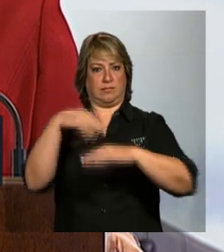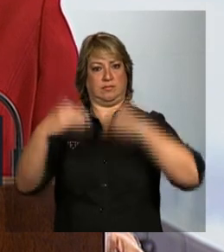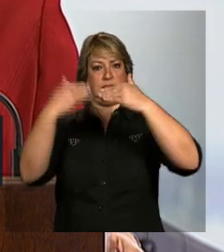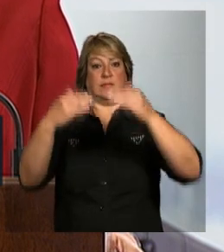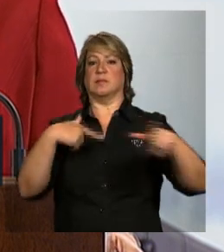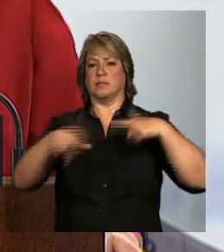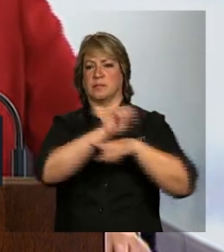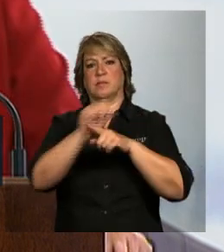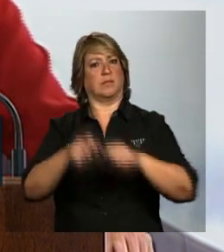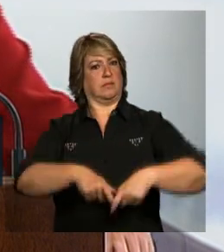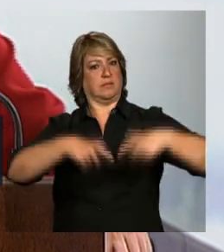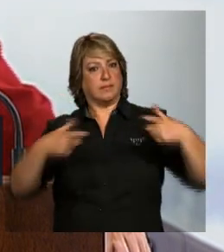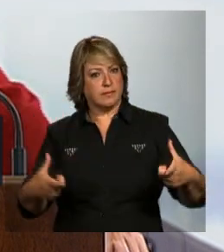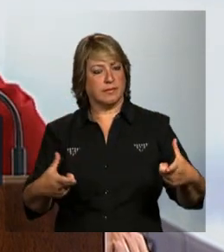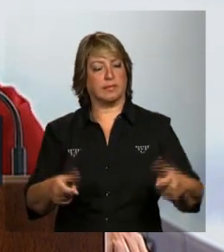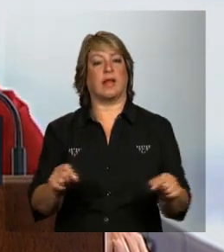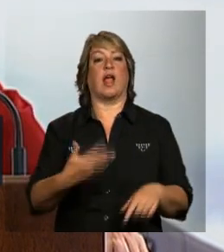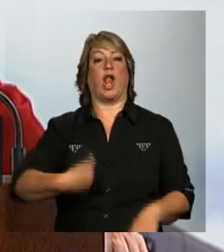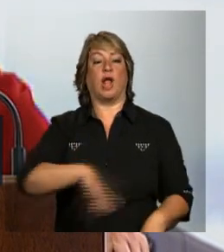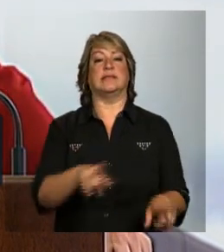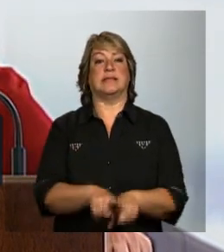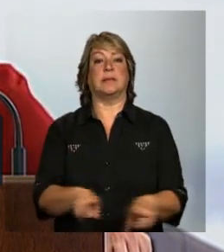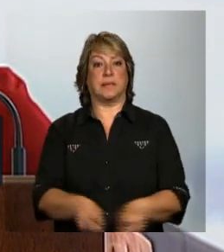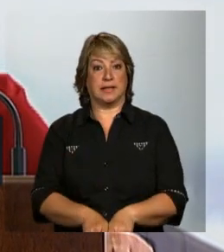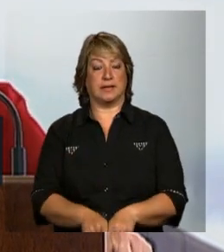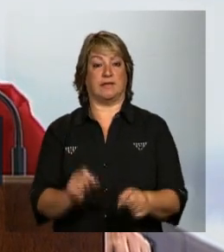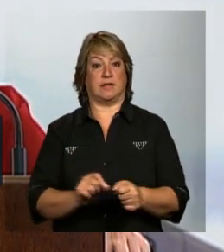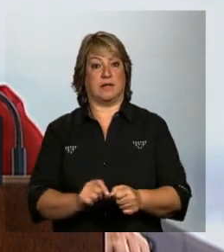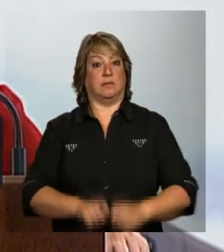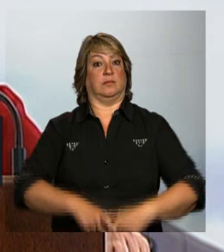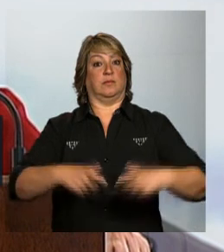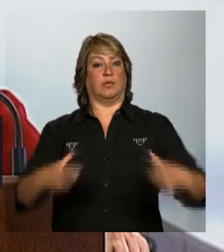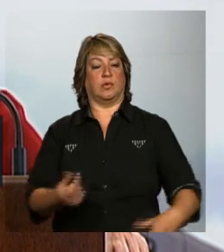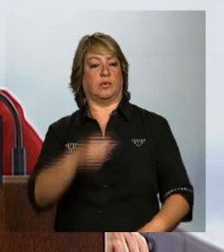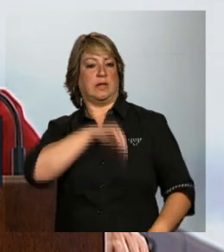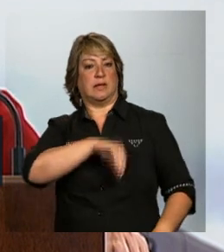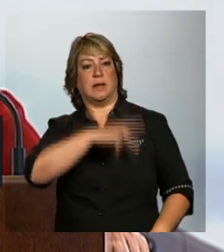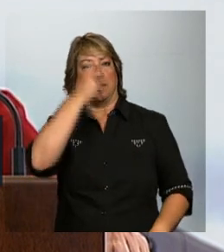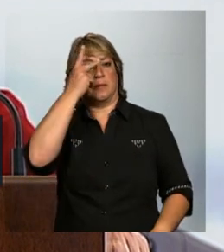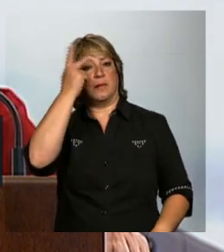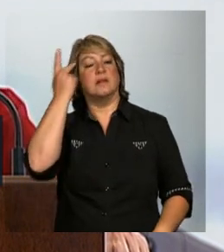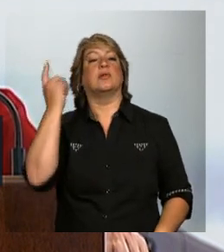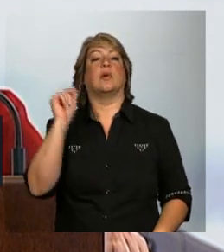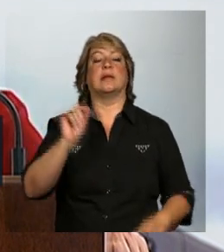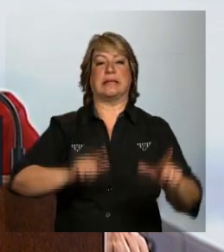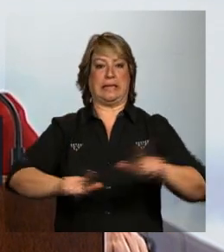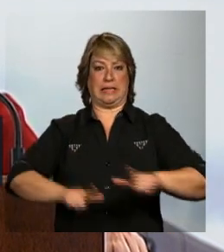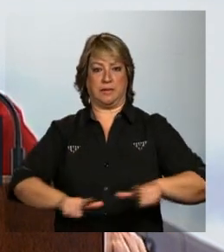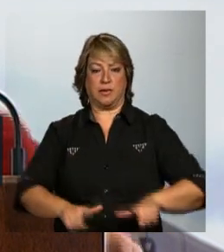emprego cresceu Nós também asseguramos a ampliação da renda dos trabalhadores